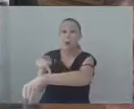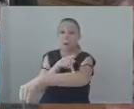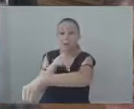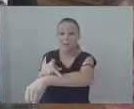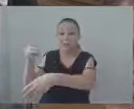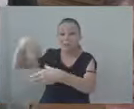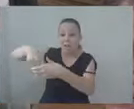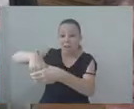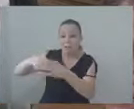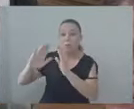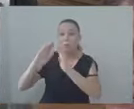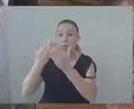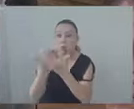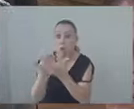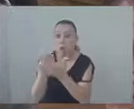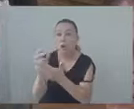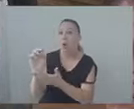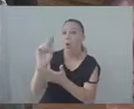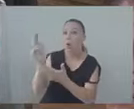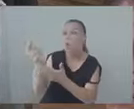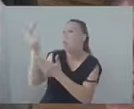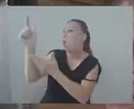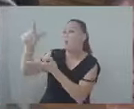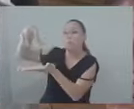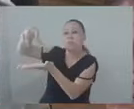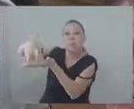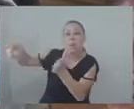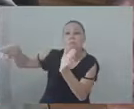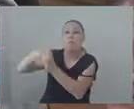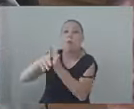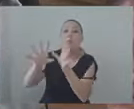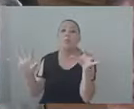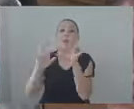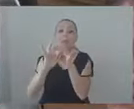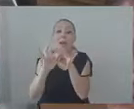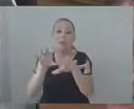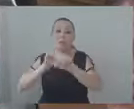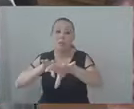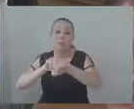alguns órgãos ligados à educação para complementar o trabalho da polícia.